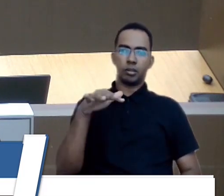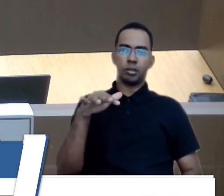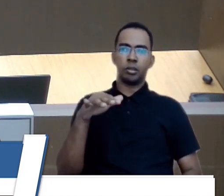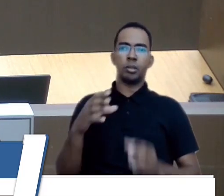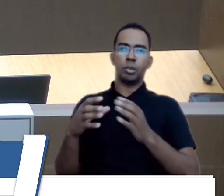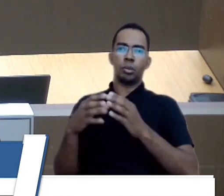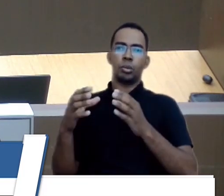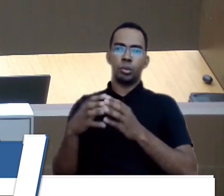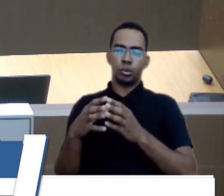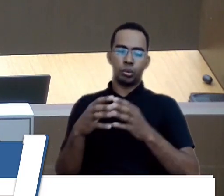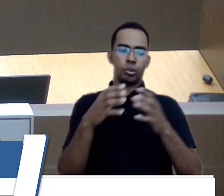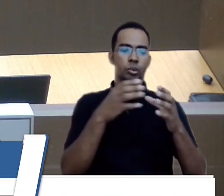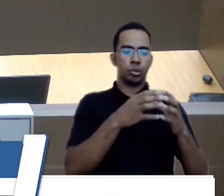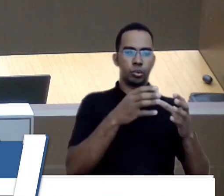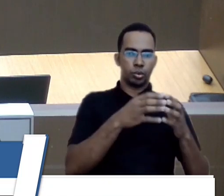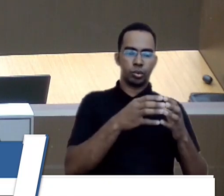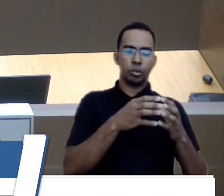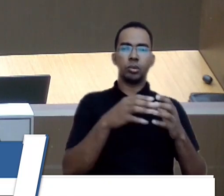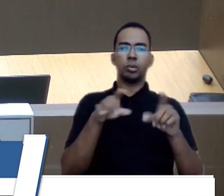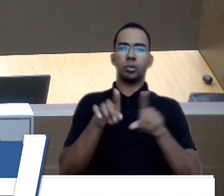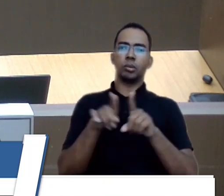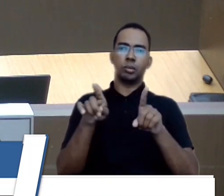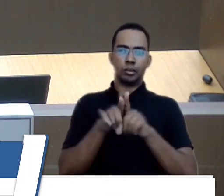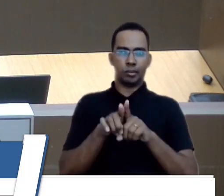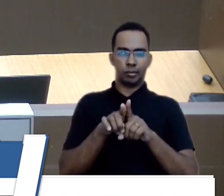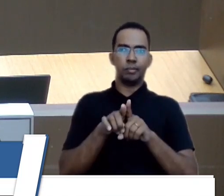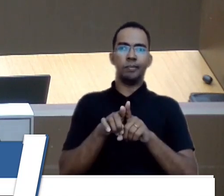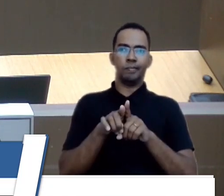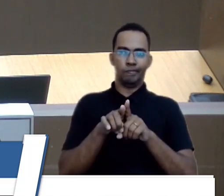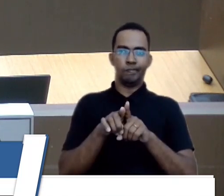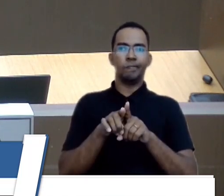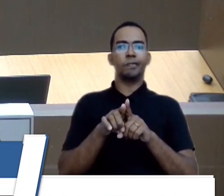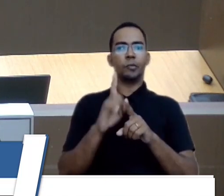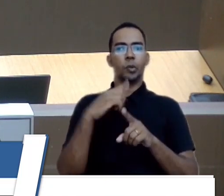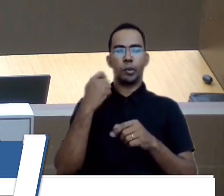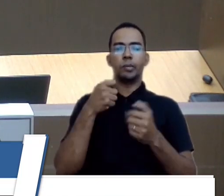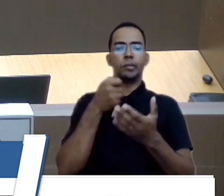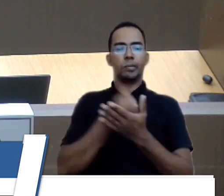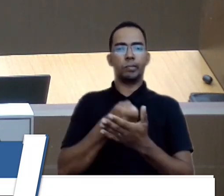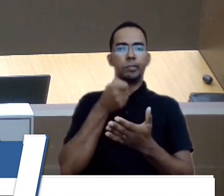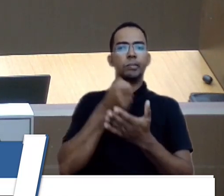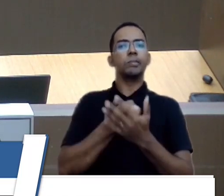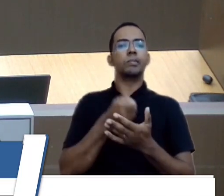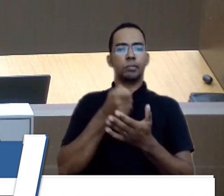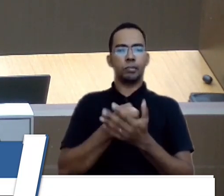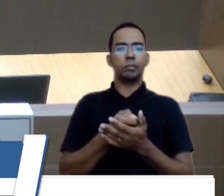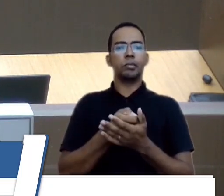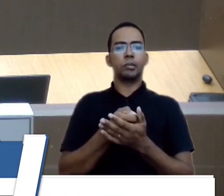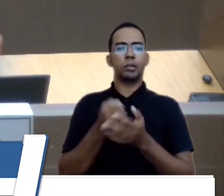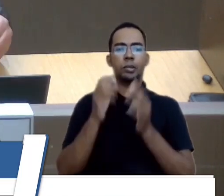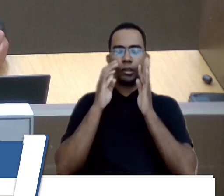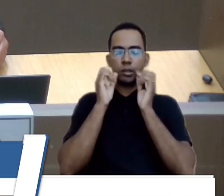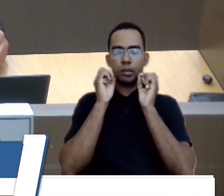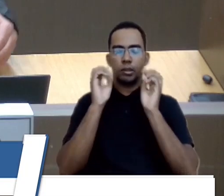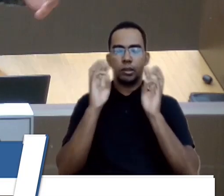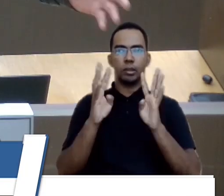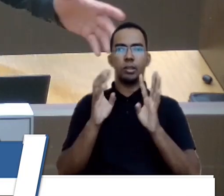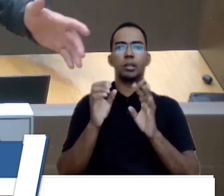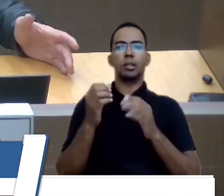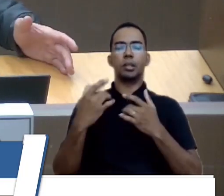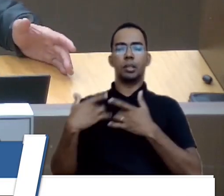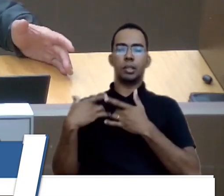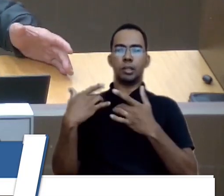dos grupos, é uma coisa que a gente realmente tem que chamar a atenção. A caridade,